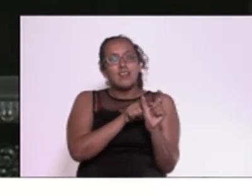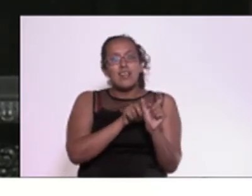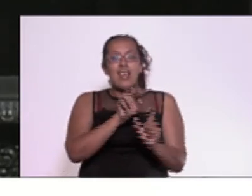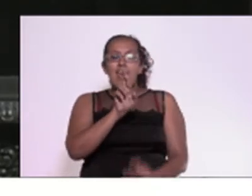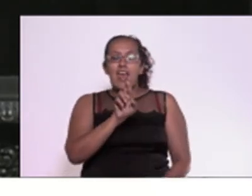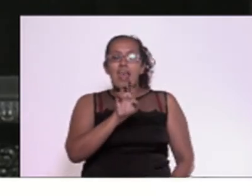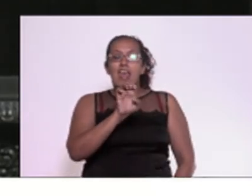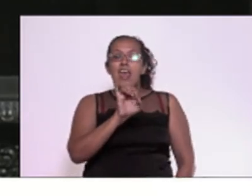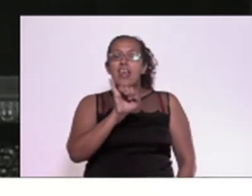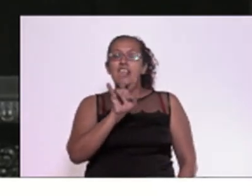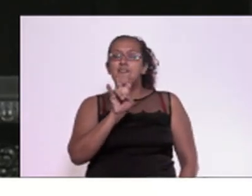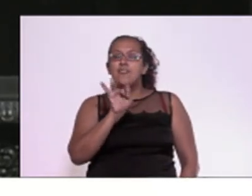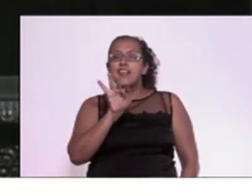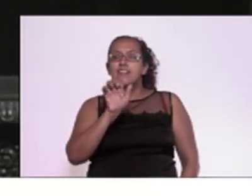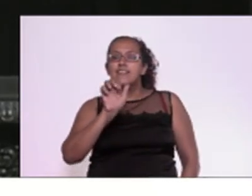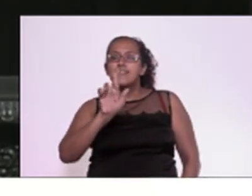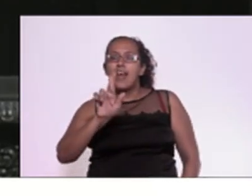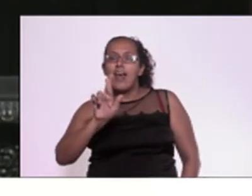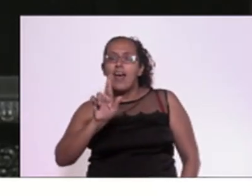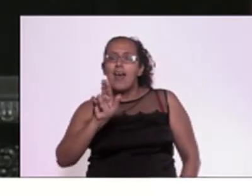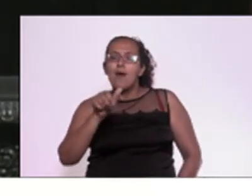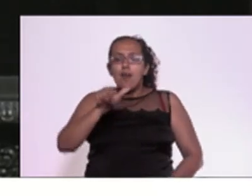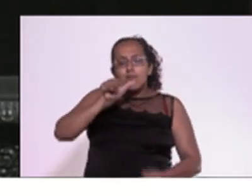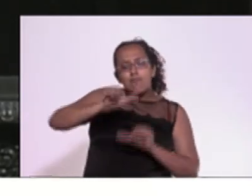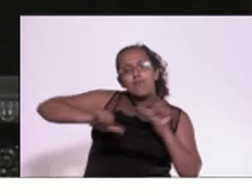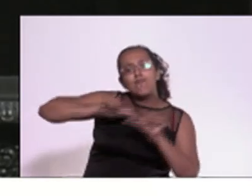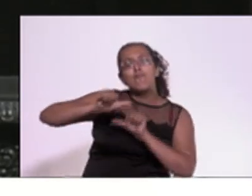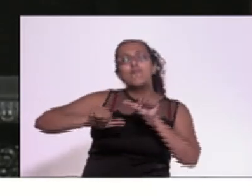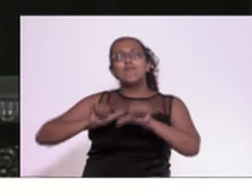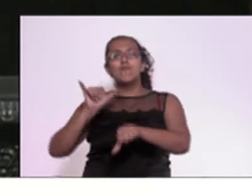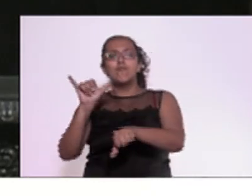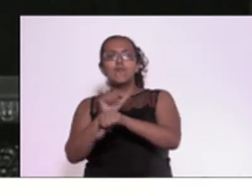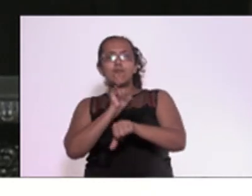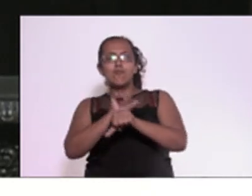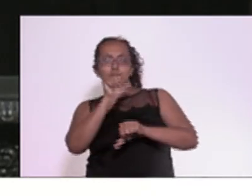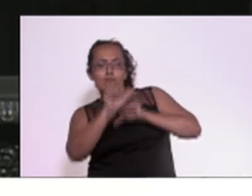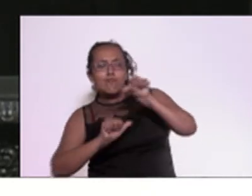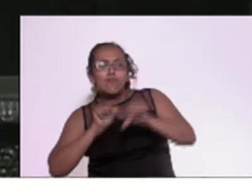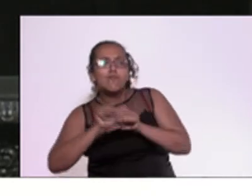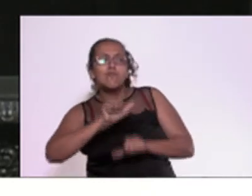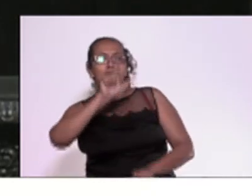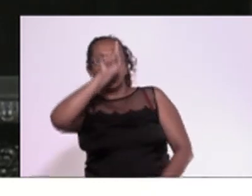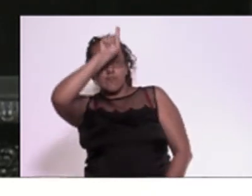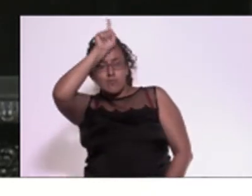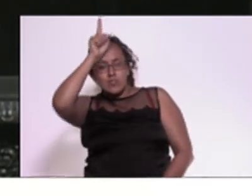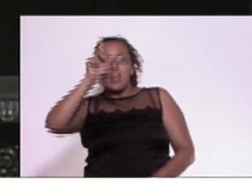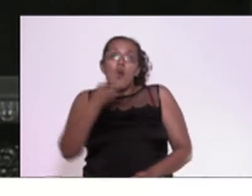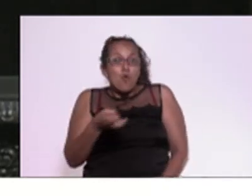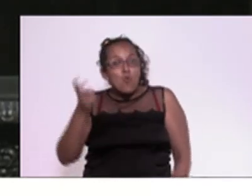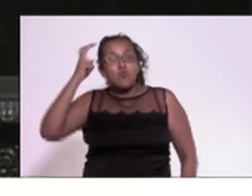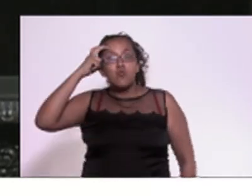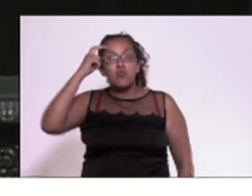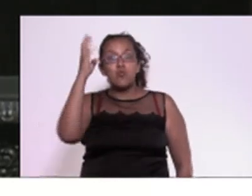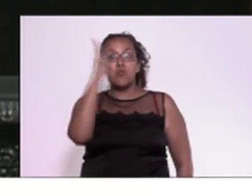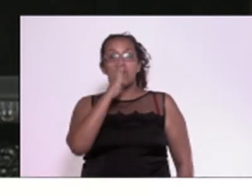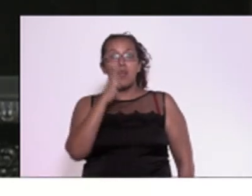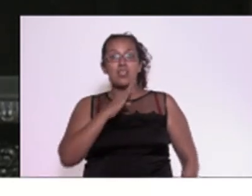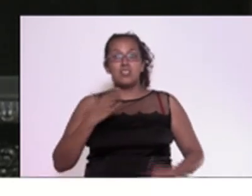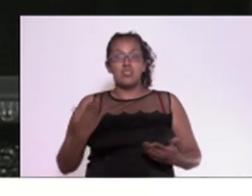as famílias dos camponeses a tomarem remédios para o tratamento da malária, organizava-as